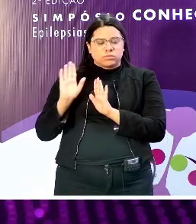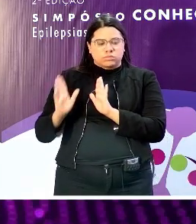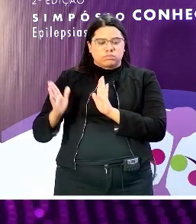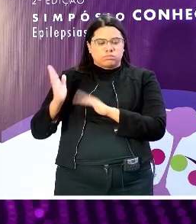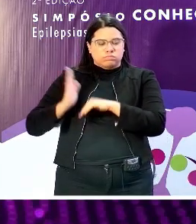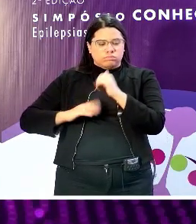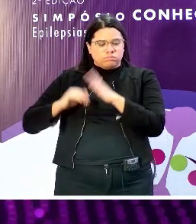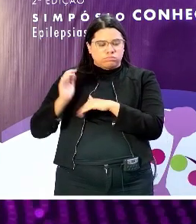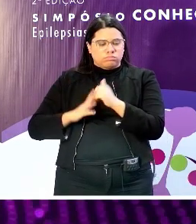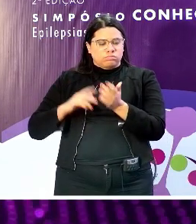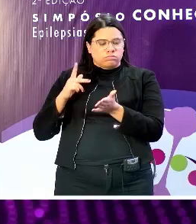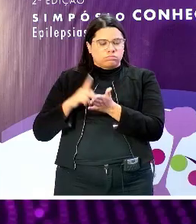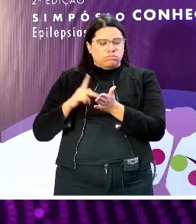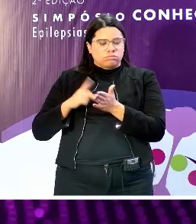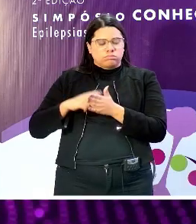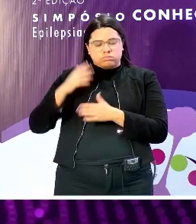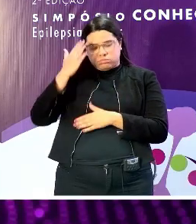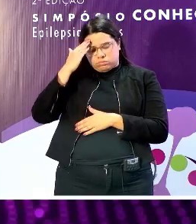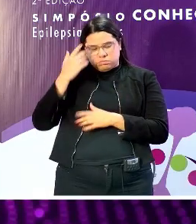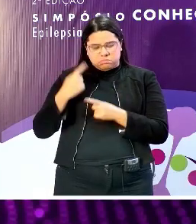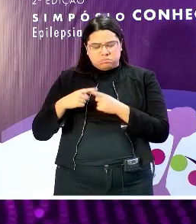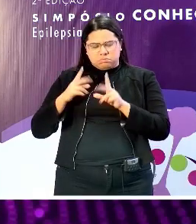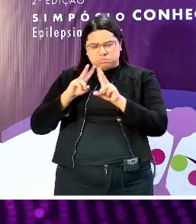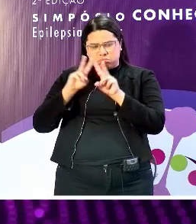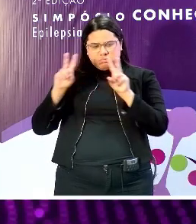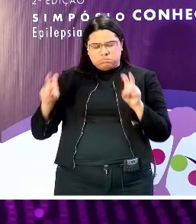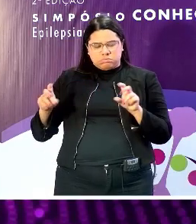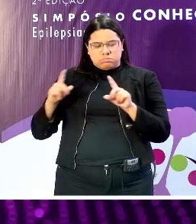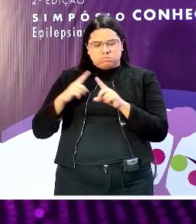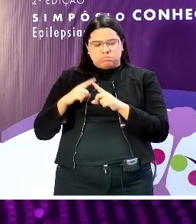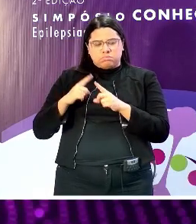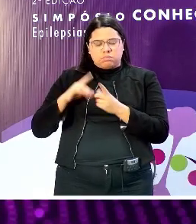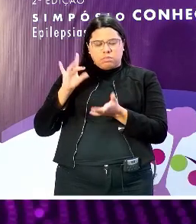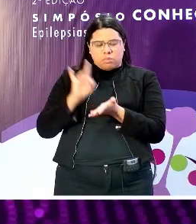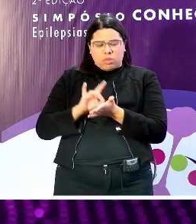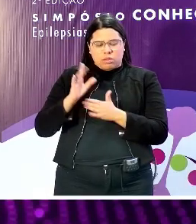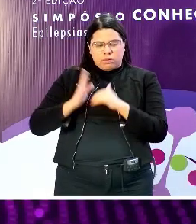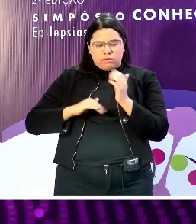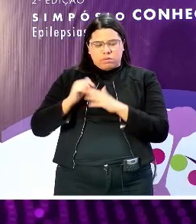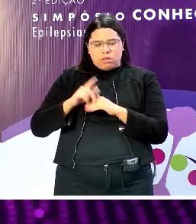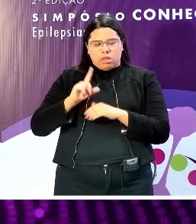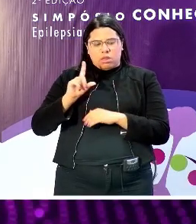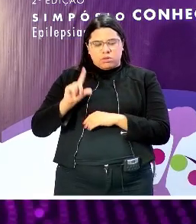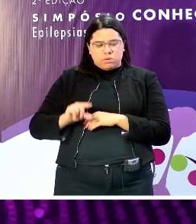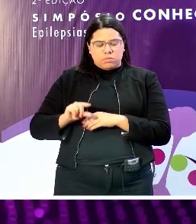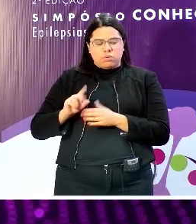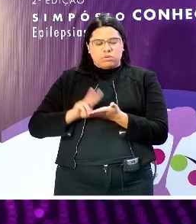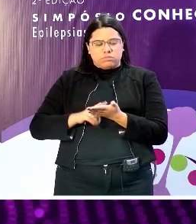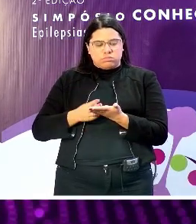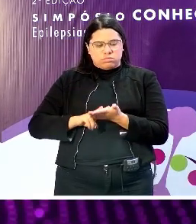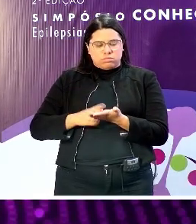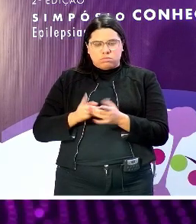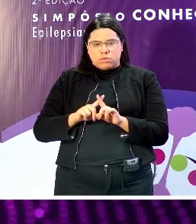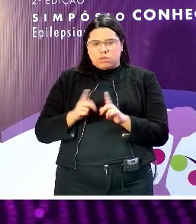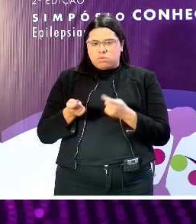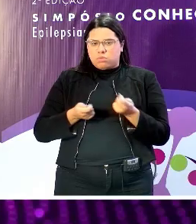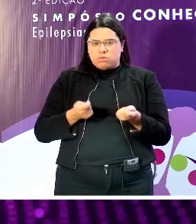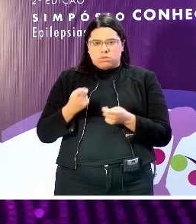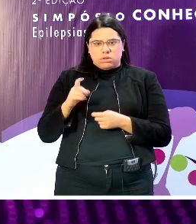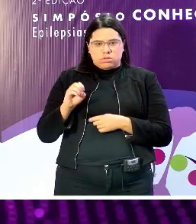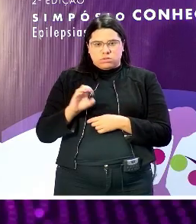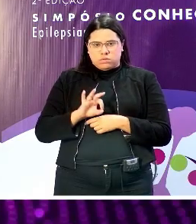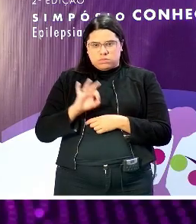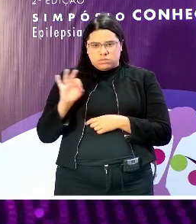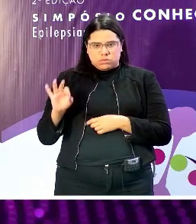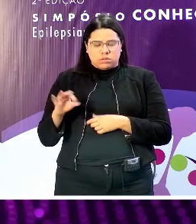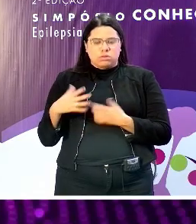E vocês vão entender o porquê que eu boto entre parênteses. Porque o efetivo é diminuir a quantidade de crise, mas ele não controla 100%.